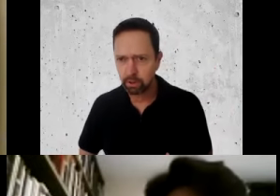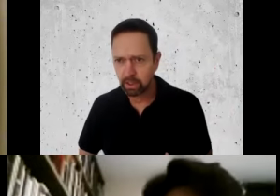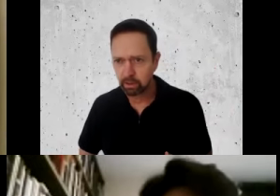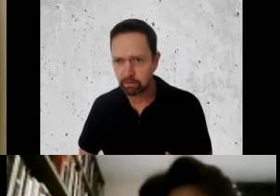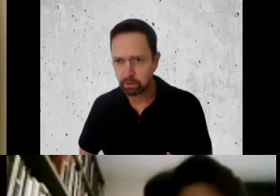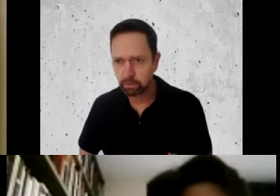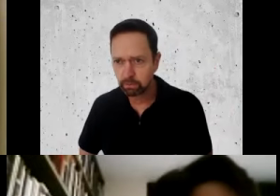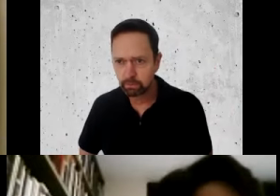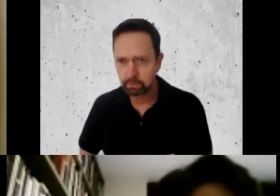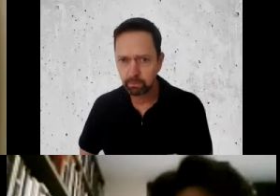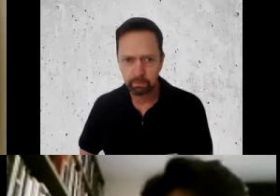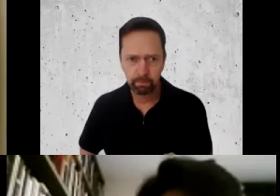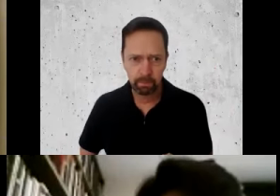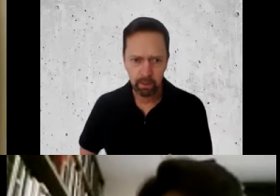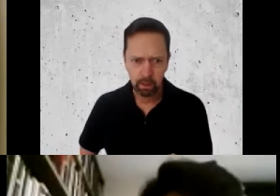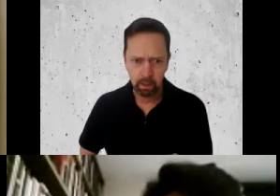Alguém falou que está travando.